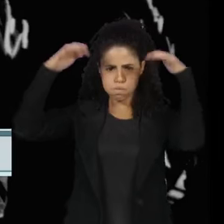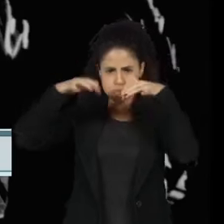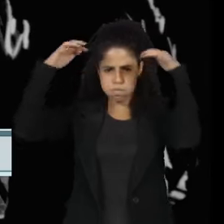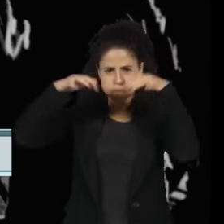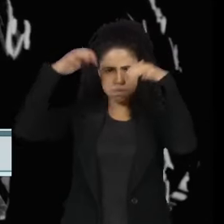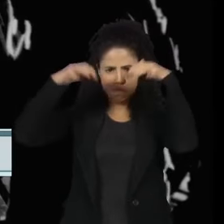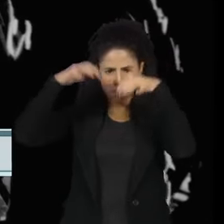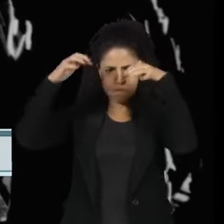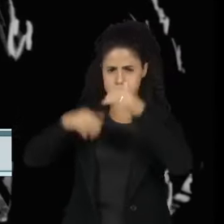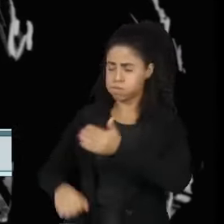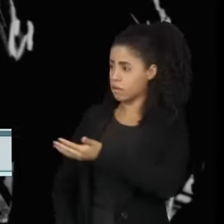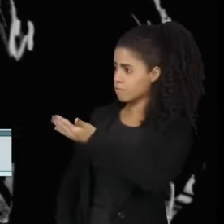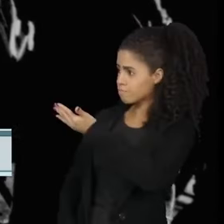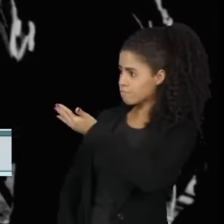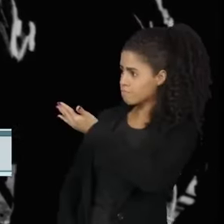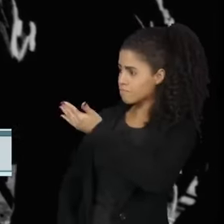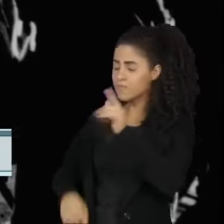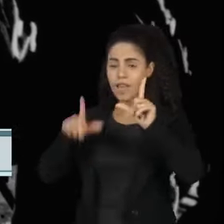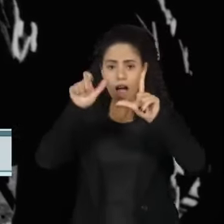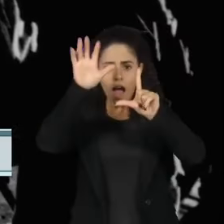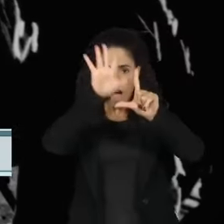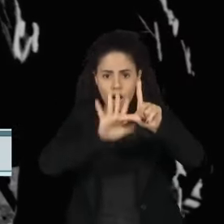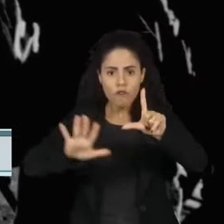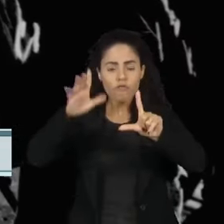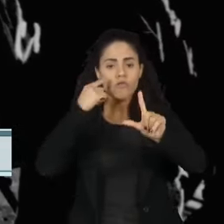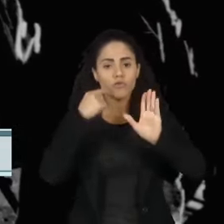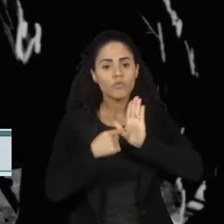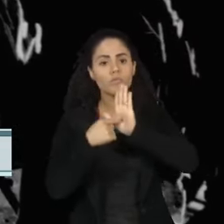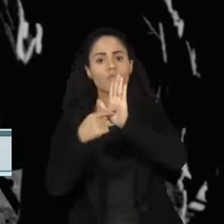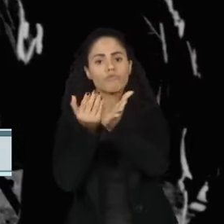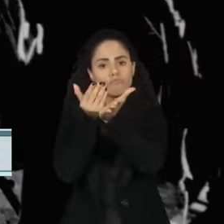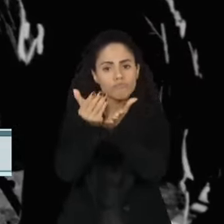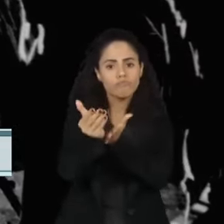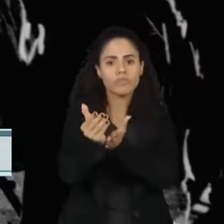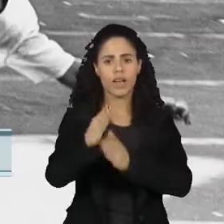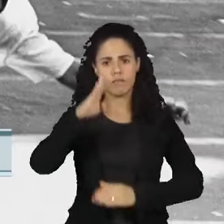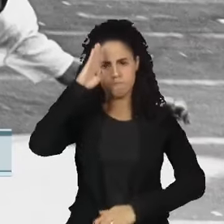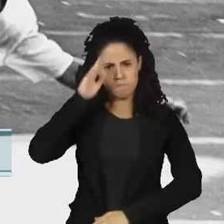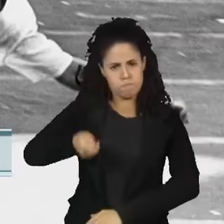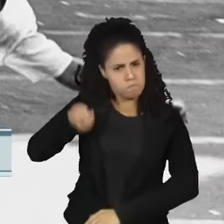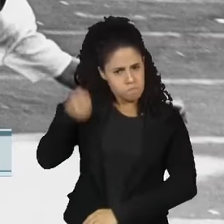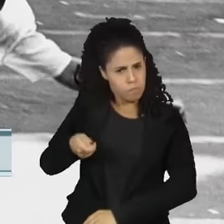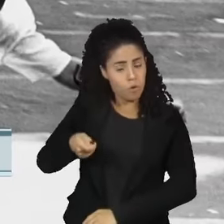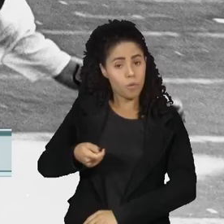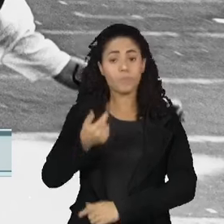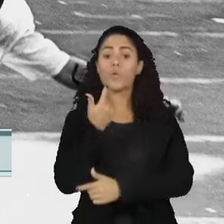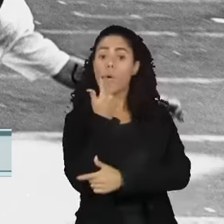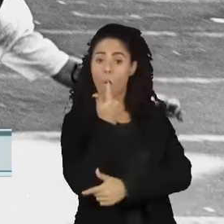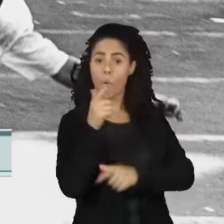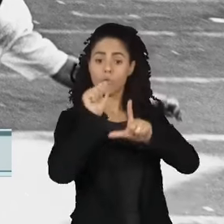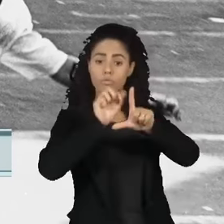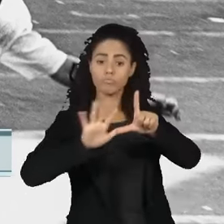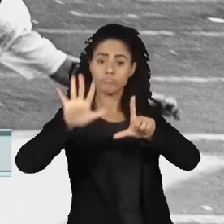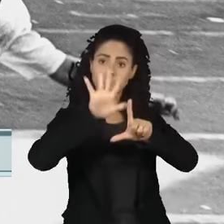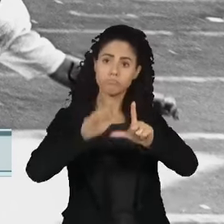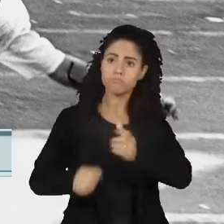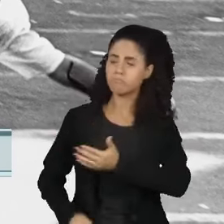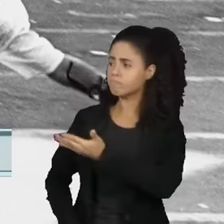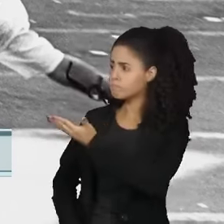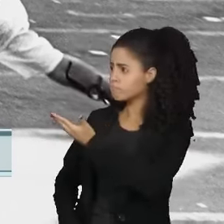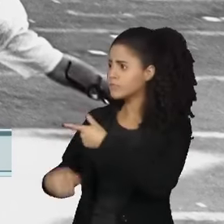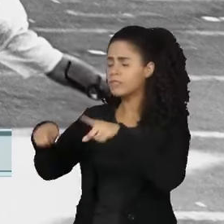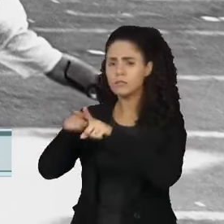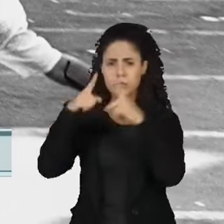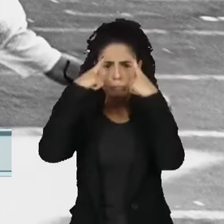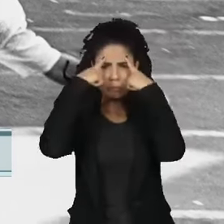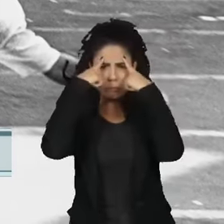torrencial a foto virou a representação do início da ditadura outra imagem que virou símbolo da